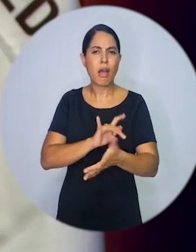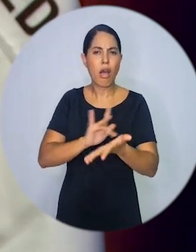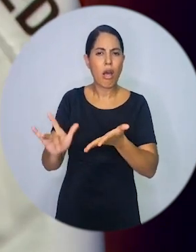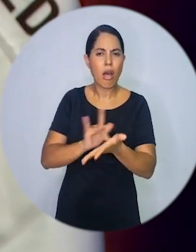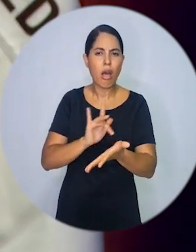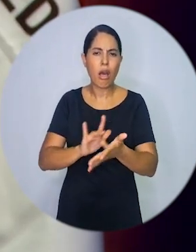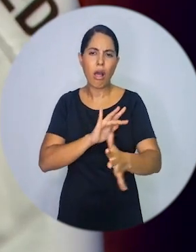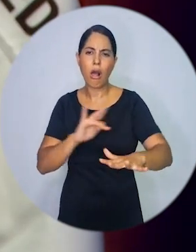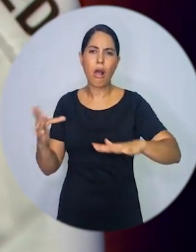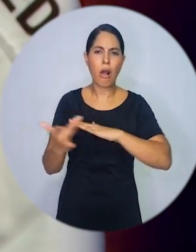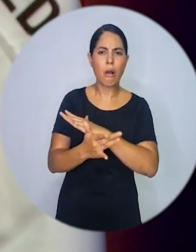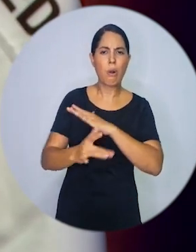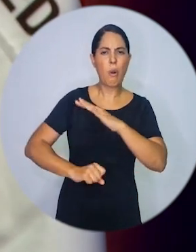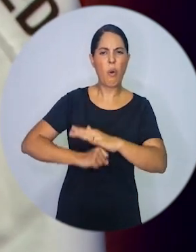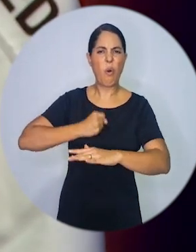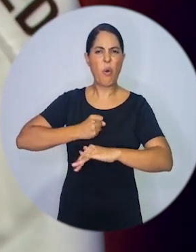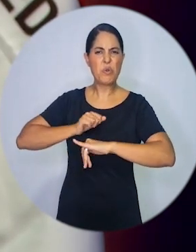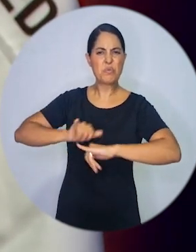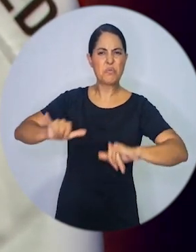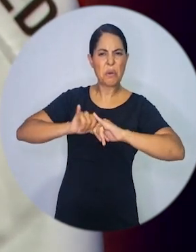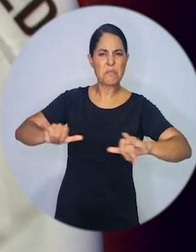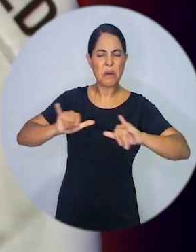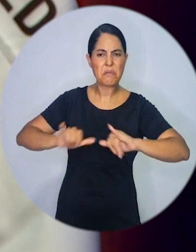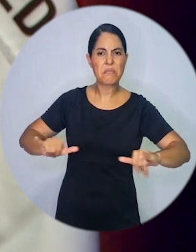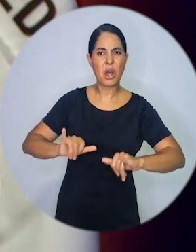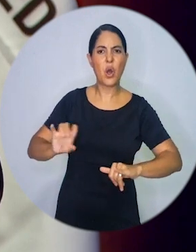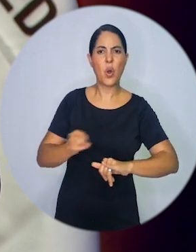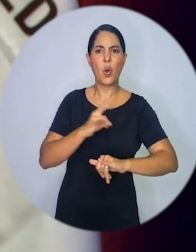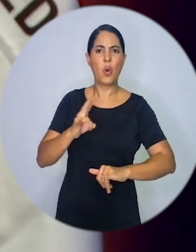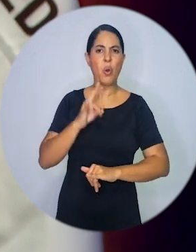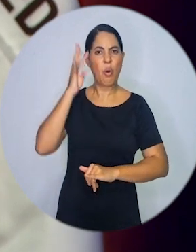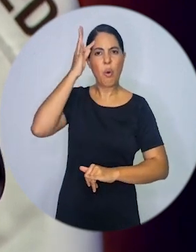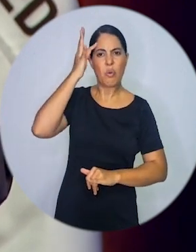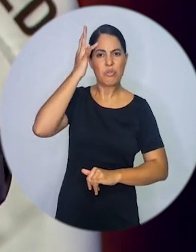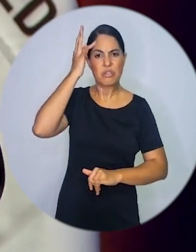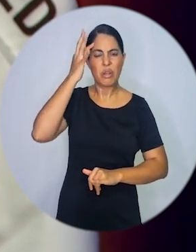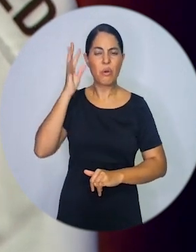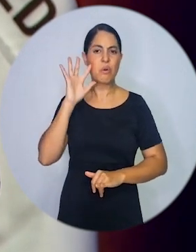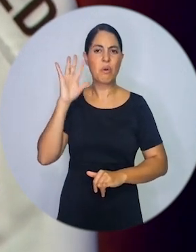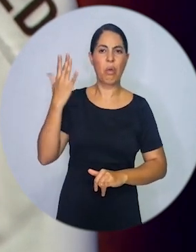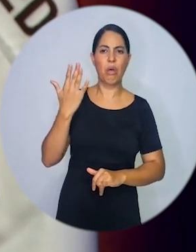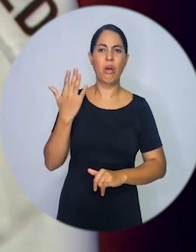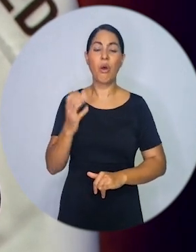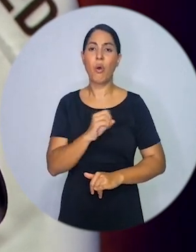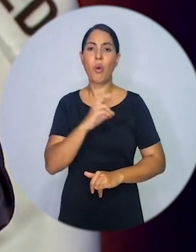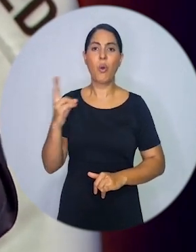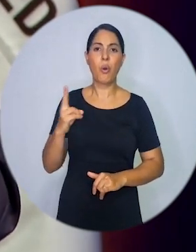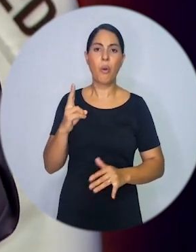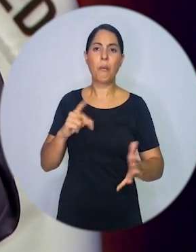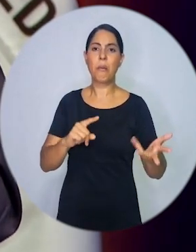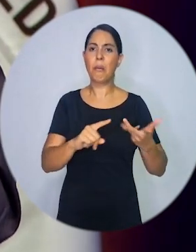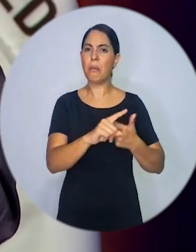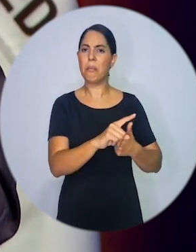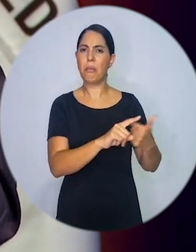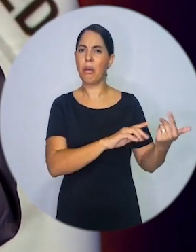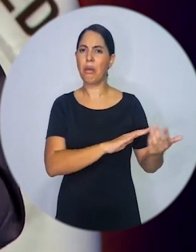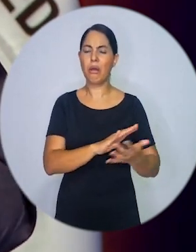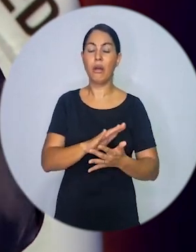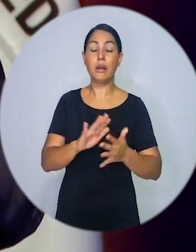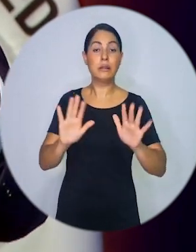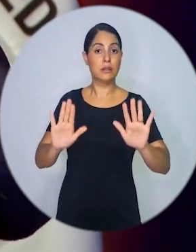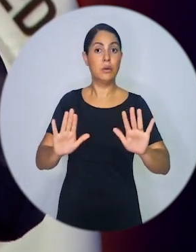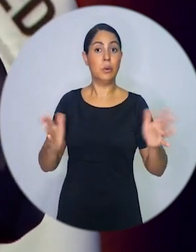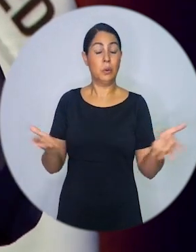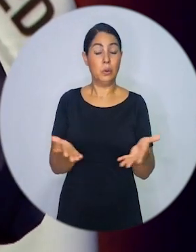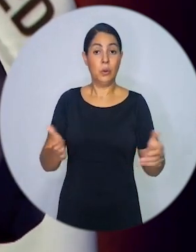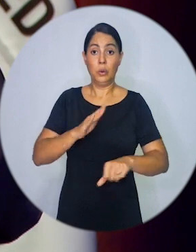das plataformas digitais para espalhar ódio, desinformação, teorias conspiratórias e destruir